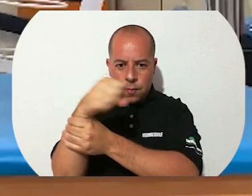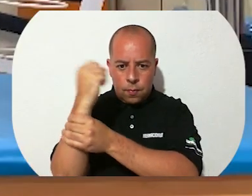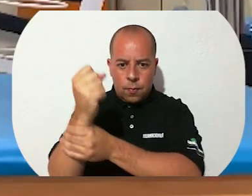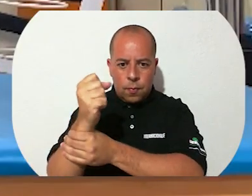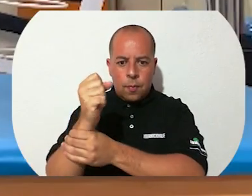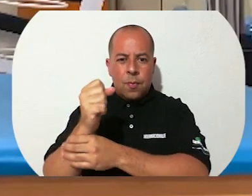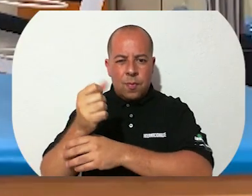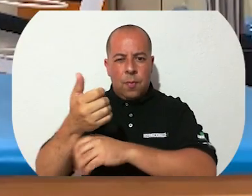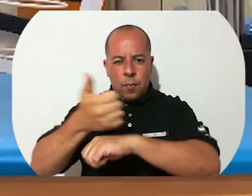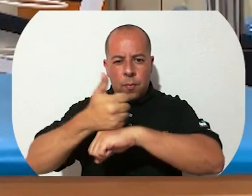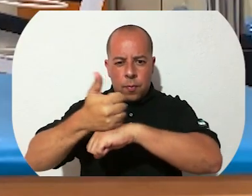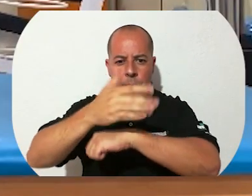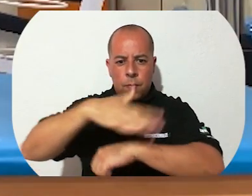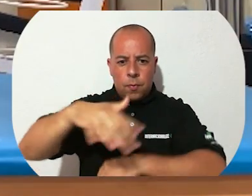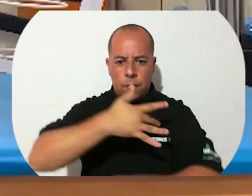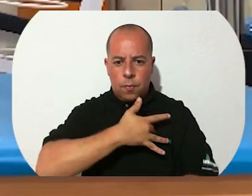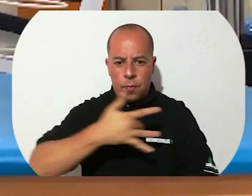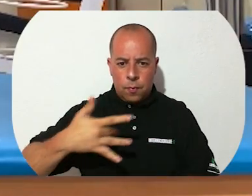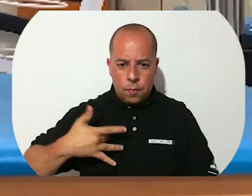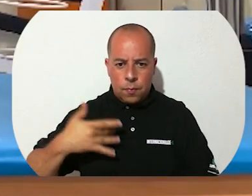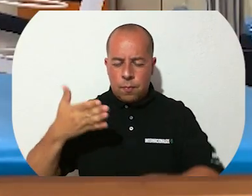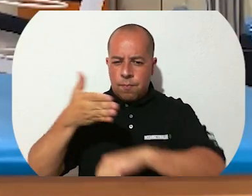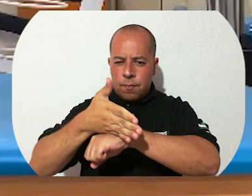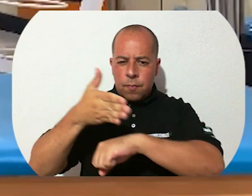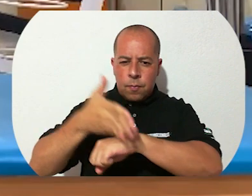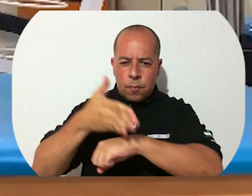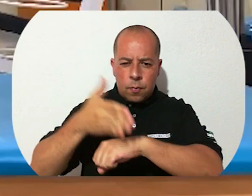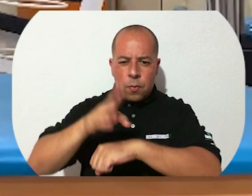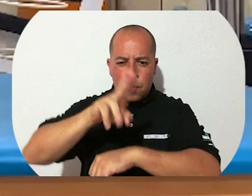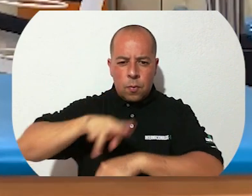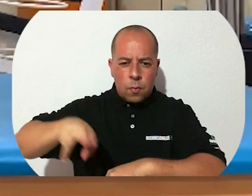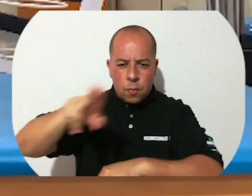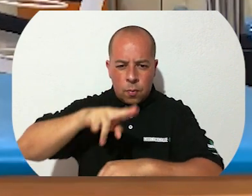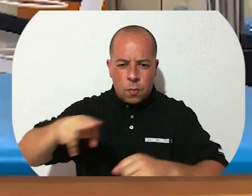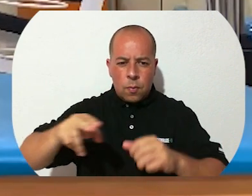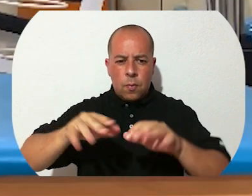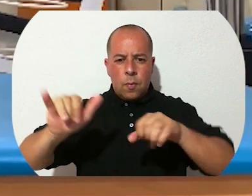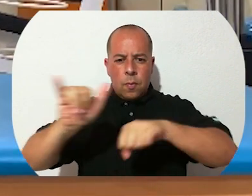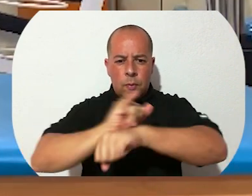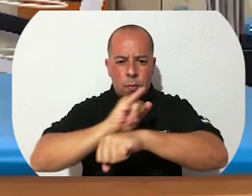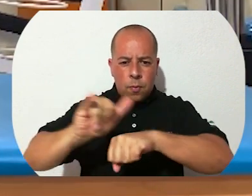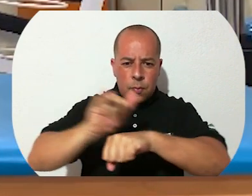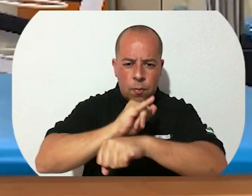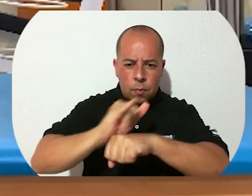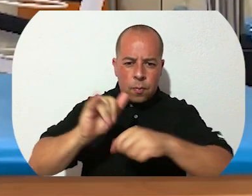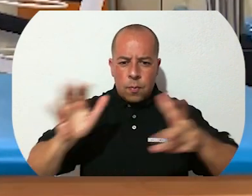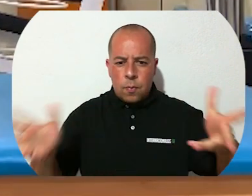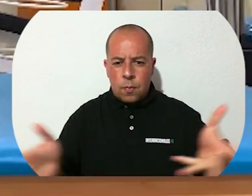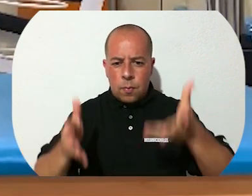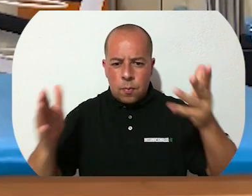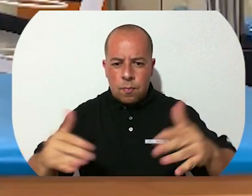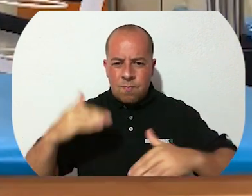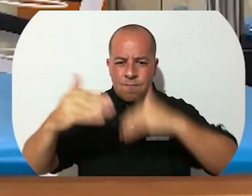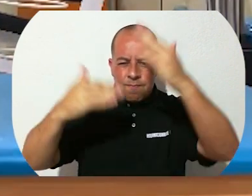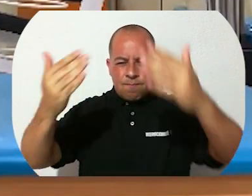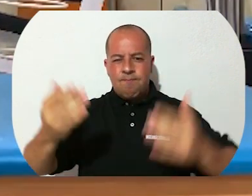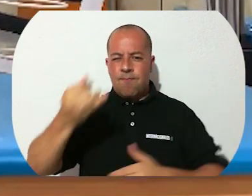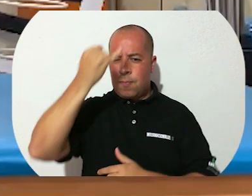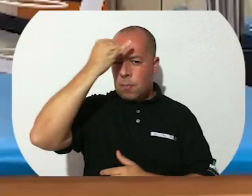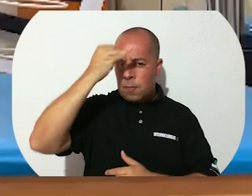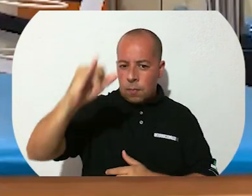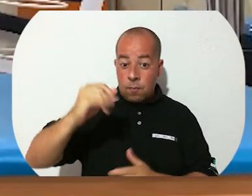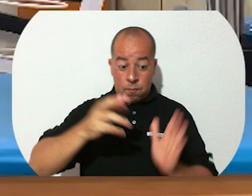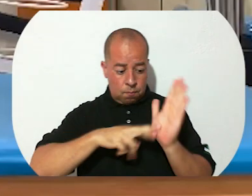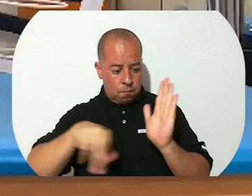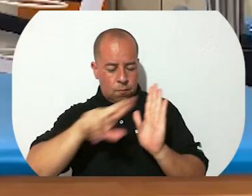fisioterapeuta é um profissional da área da saúde e sua intervenção compreende o uso de métodos e técnicas para promover